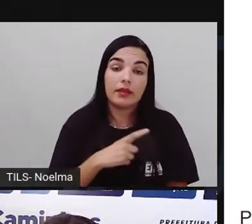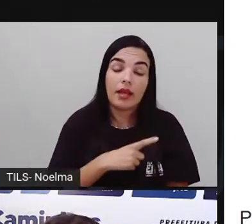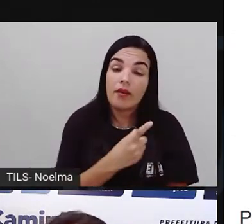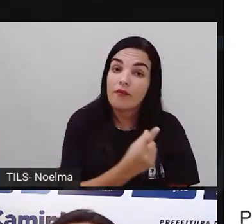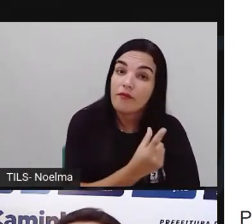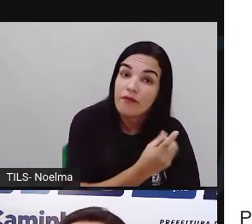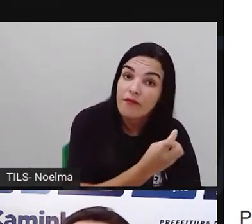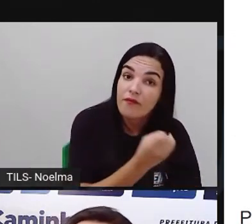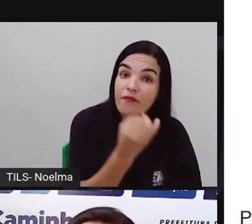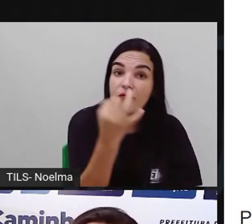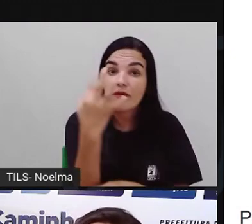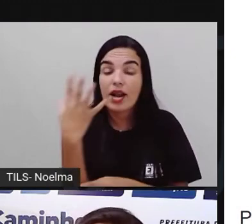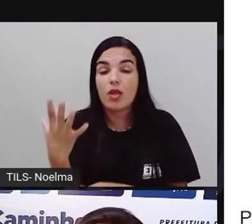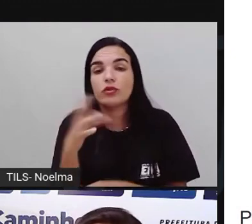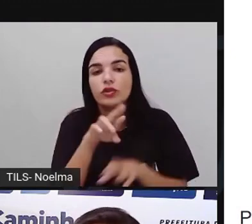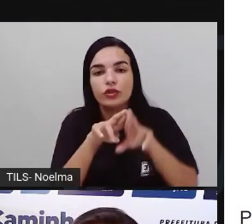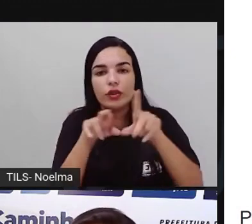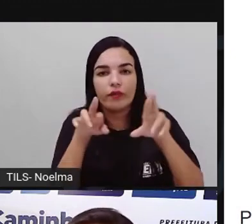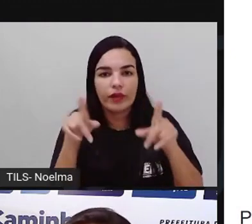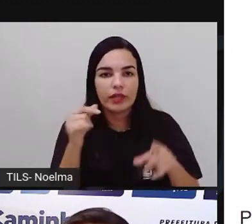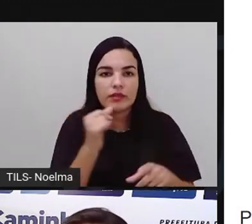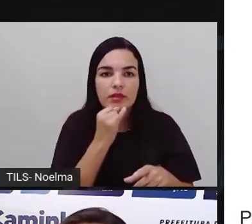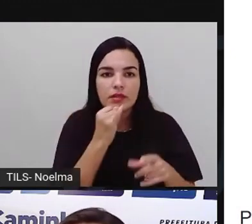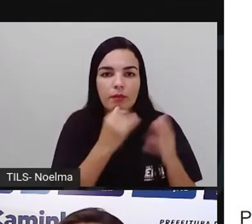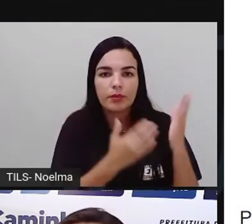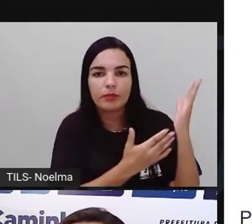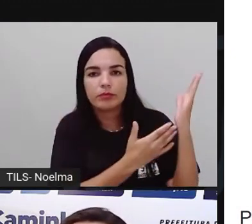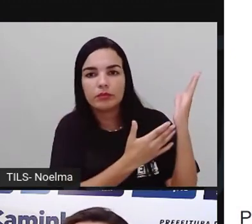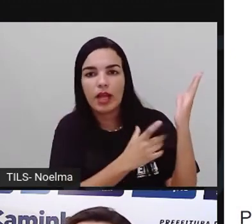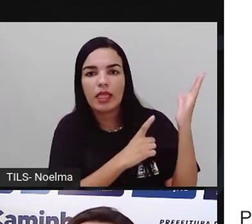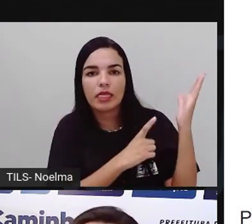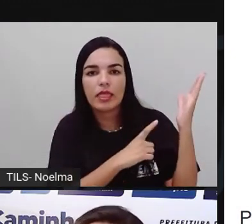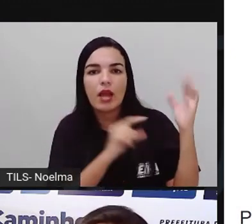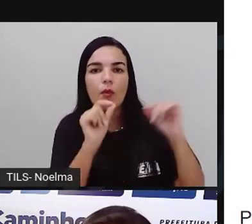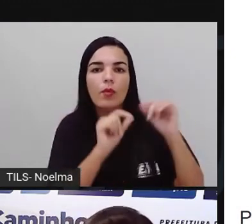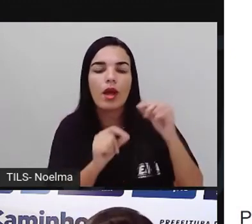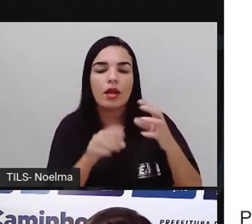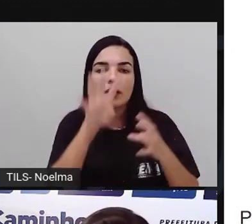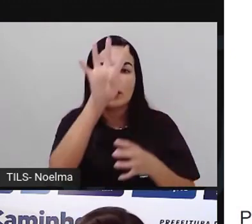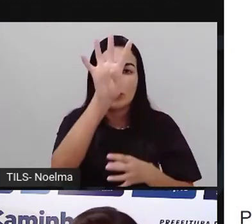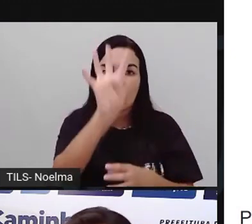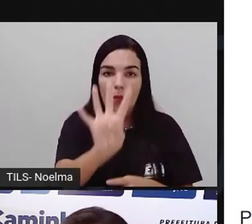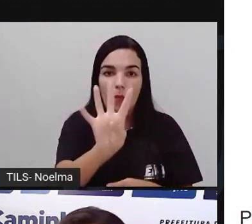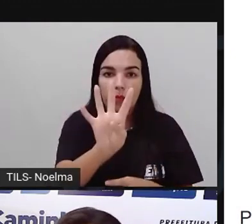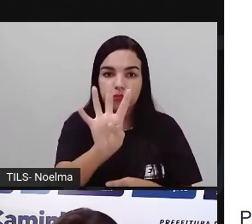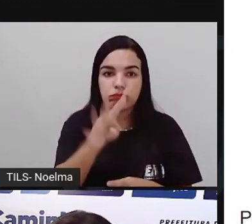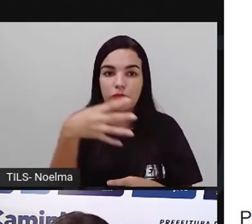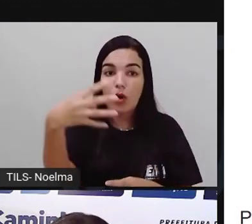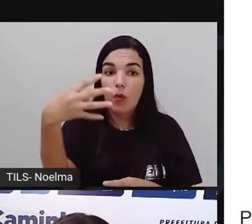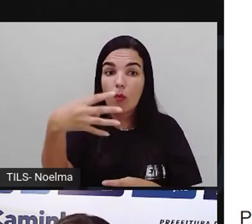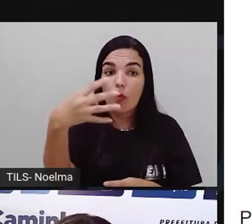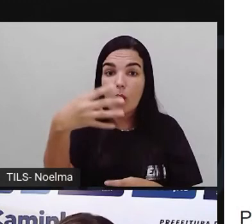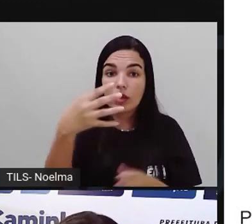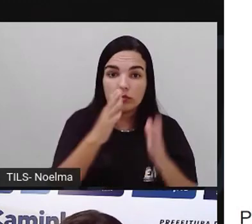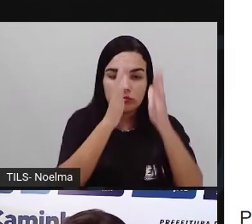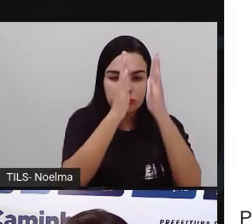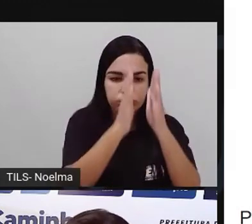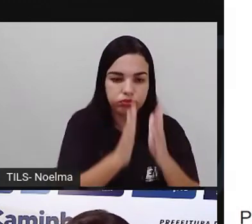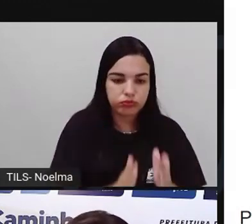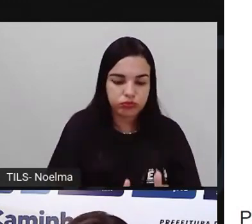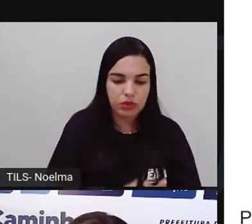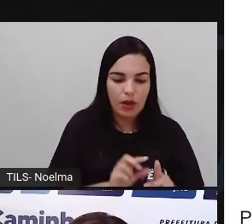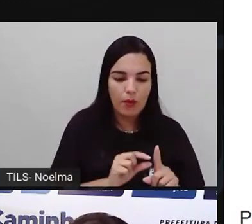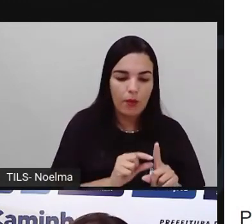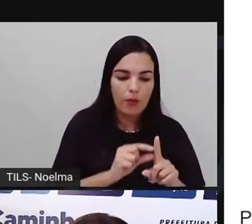ocupa. Nesse quadro aqui, a gente vê a divisão em 4 classes. A classe das unidades simples,